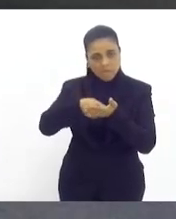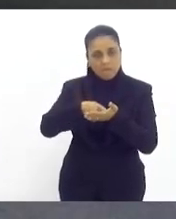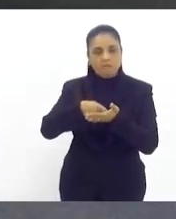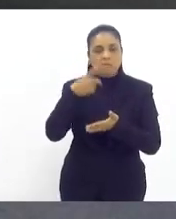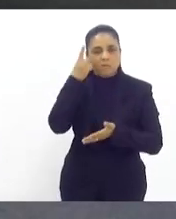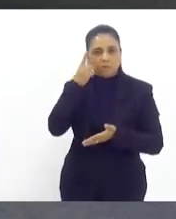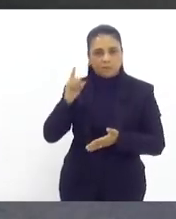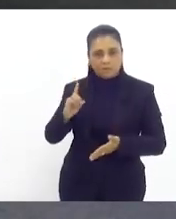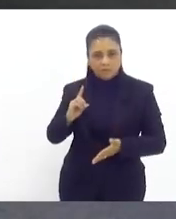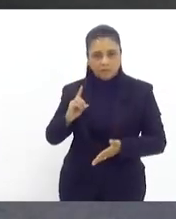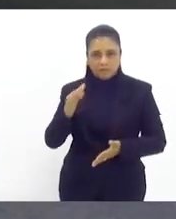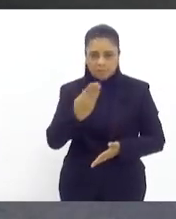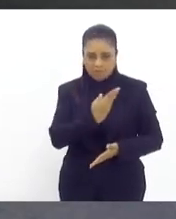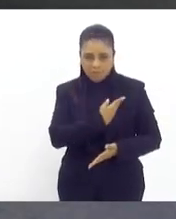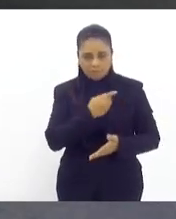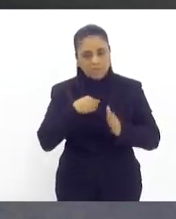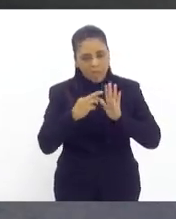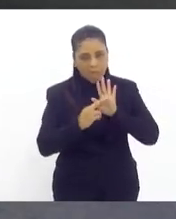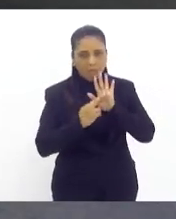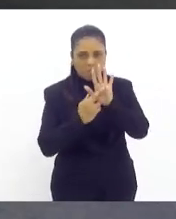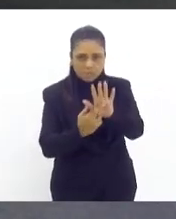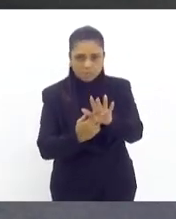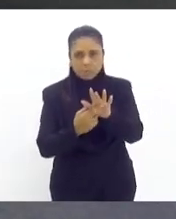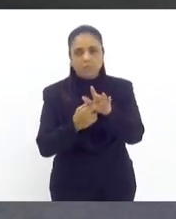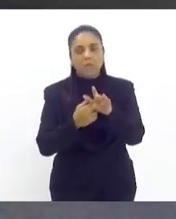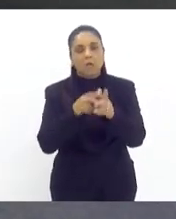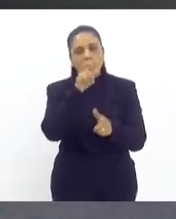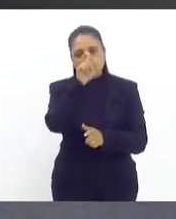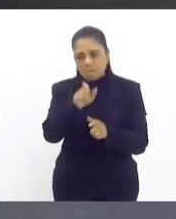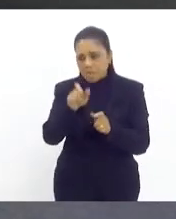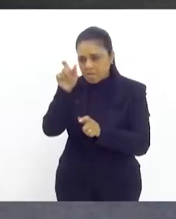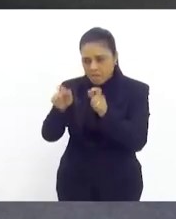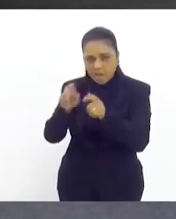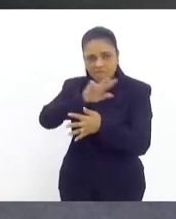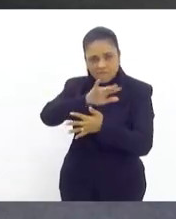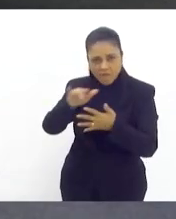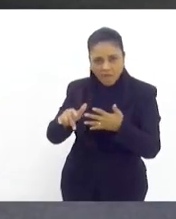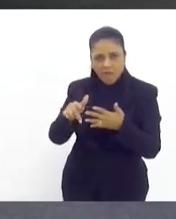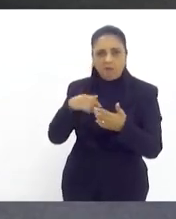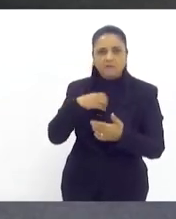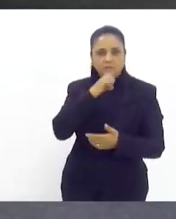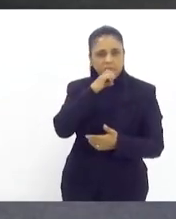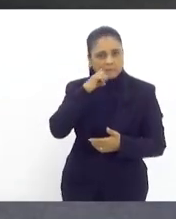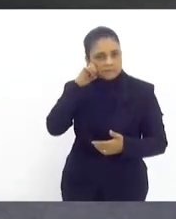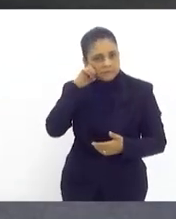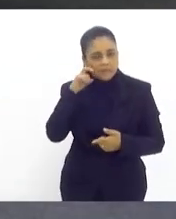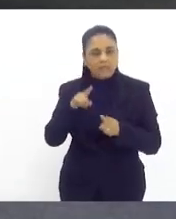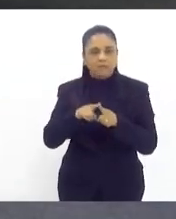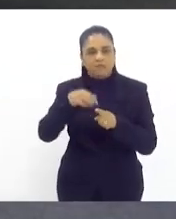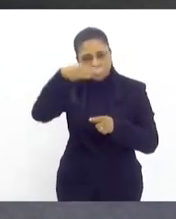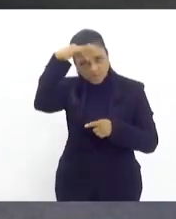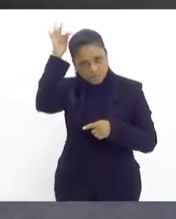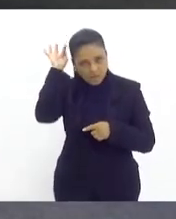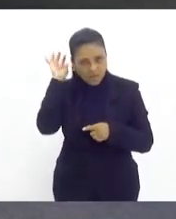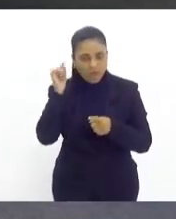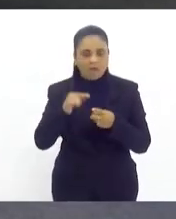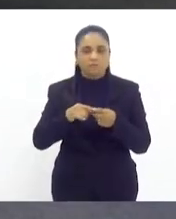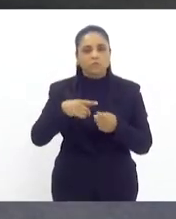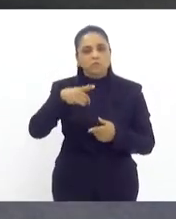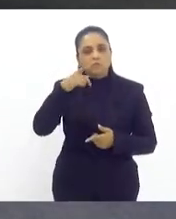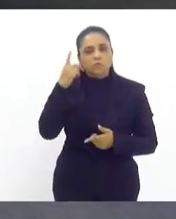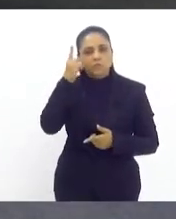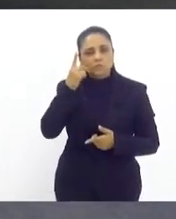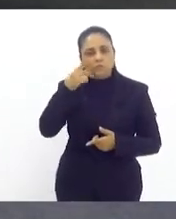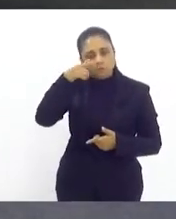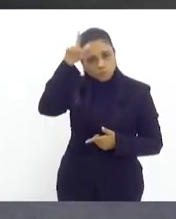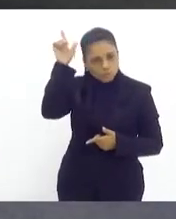representações do magistério vossa excelência deputada Érica Deputado Flávio Serafim entre outros Deputado Luiz Paulo